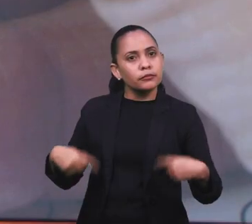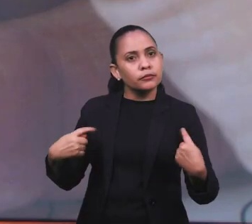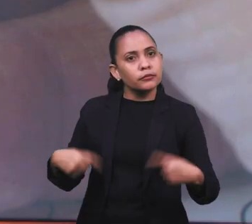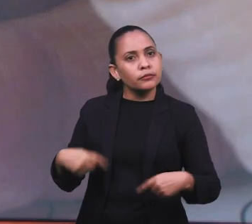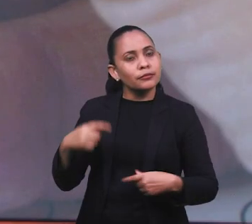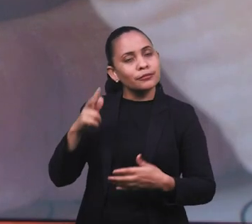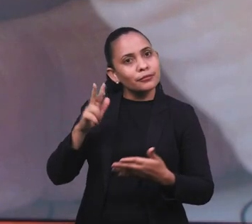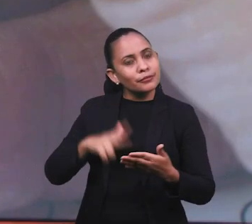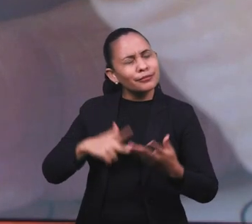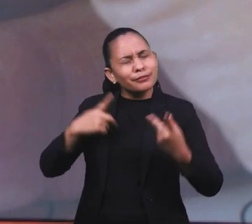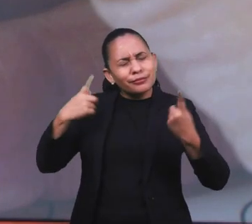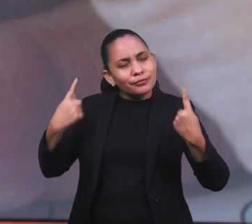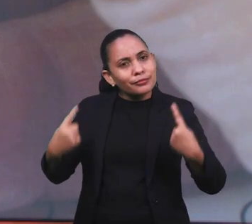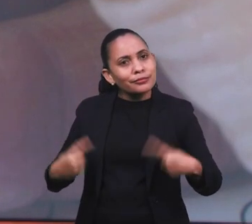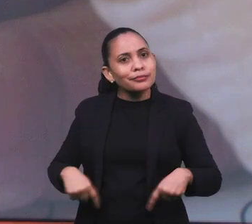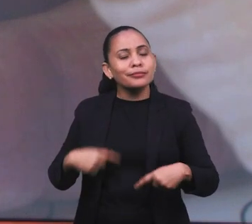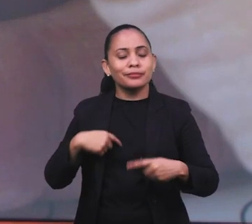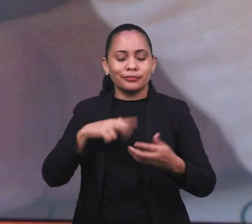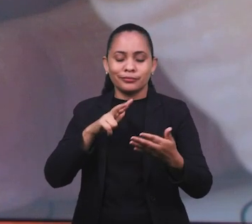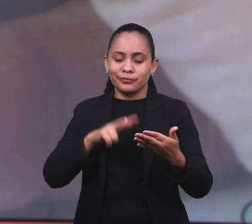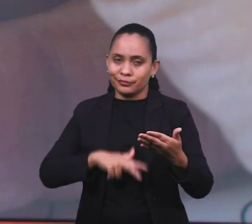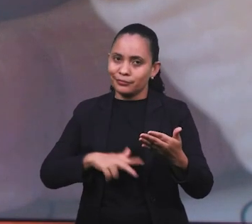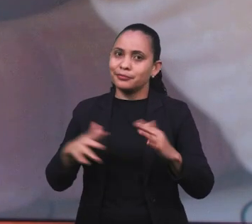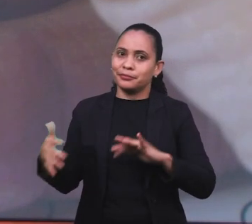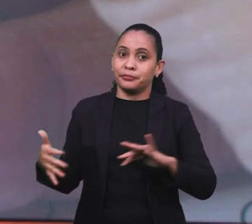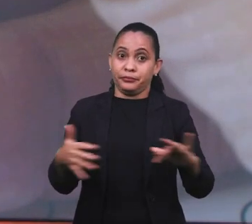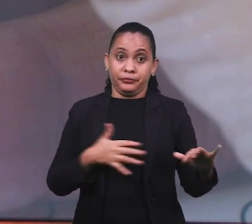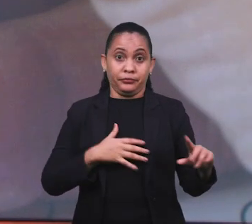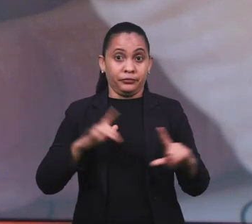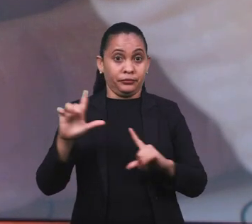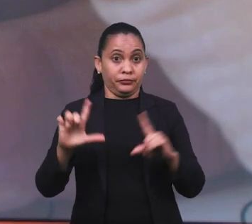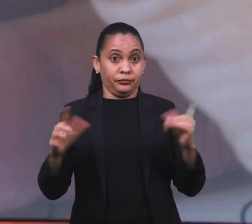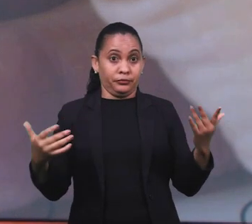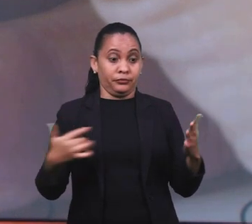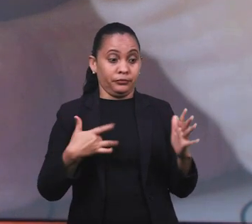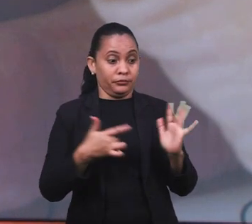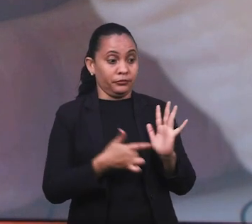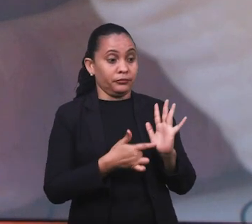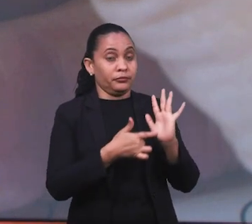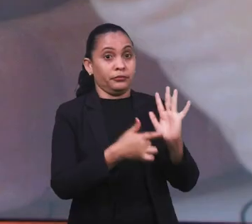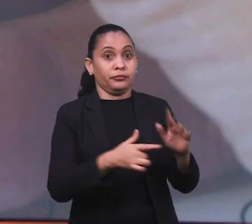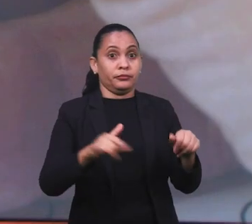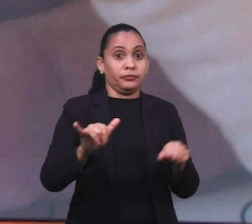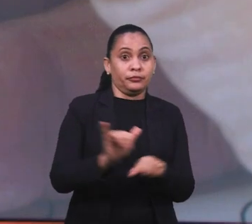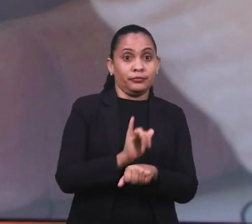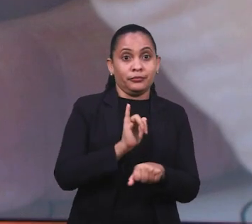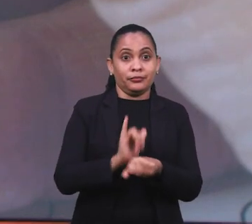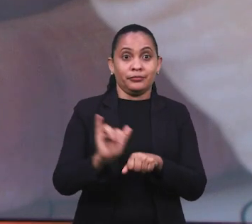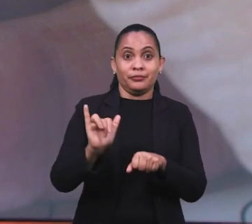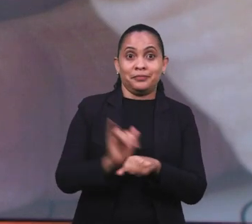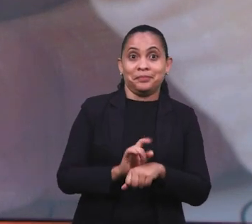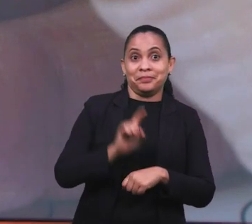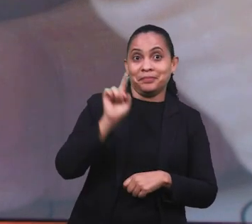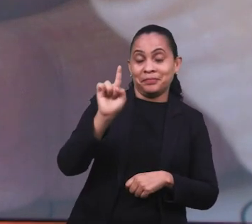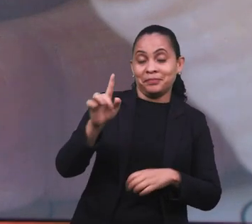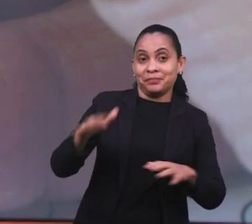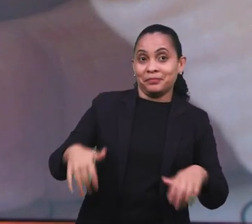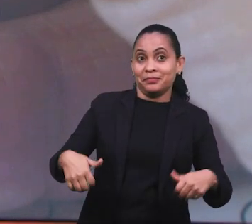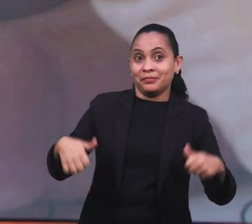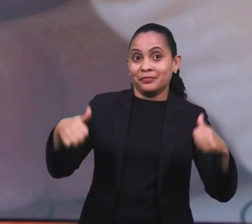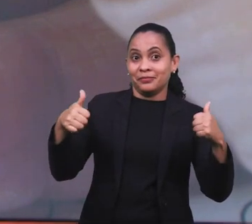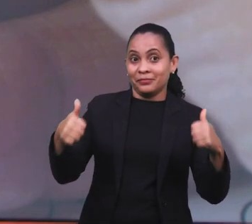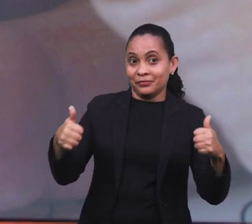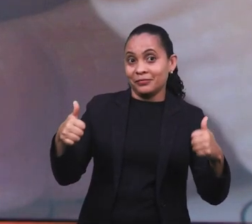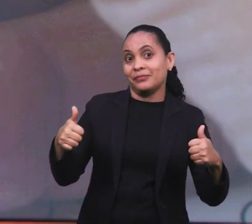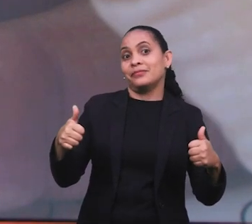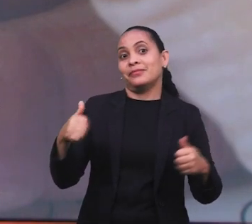precisa necessariamente ser um bom leitor. E no programa de hoje a gente vai trazer aqui estratégias para que você melhore